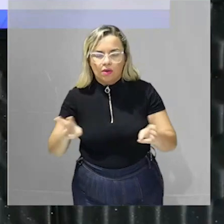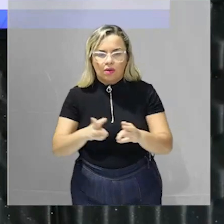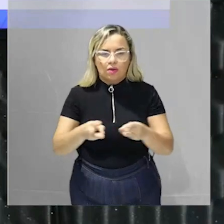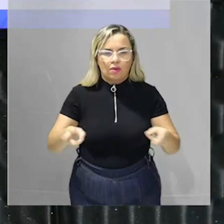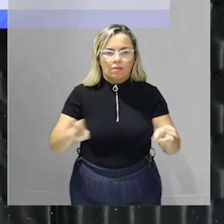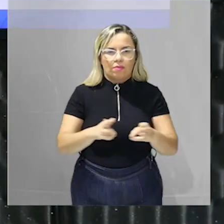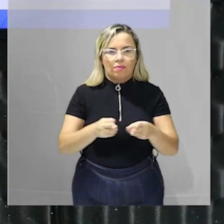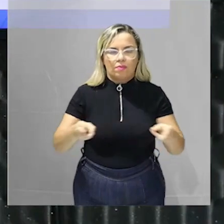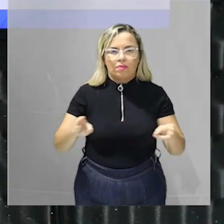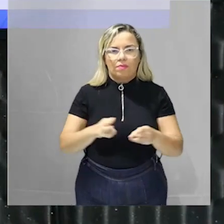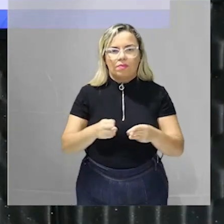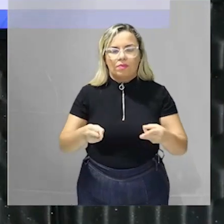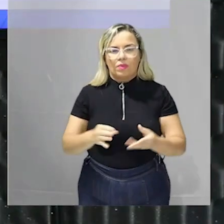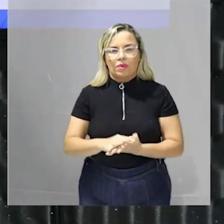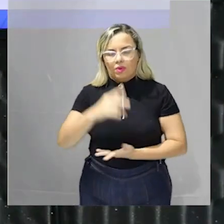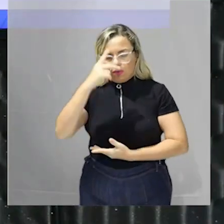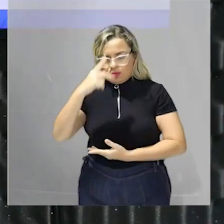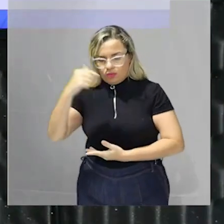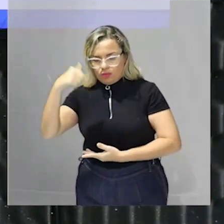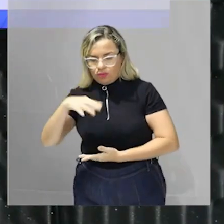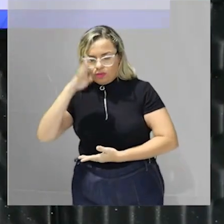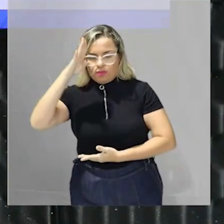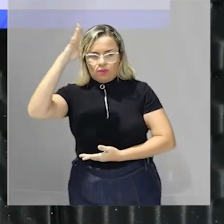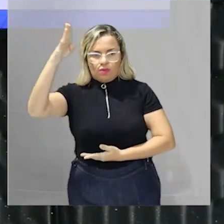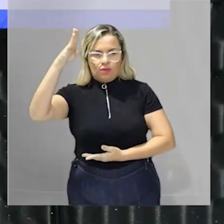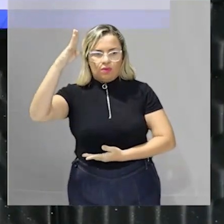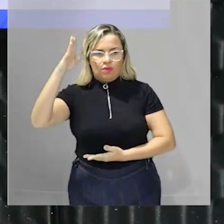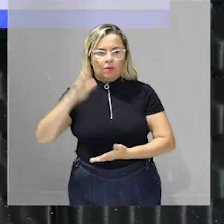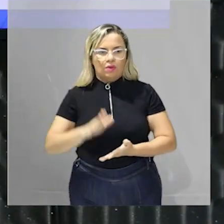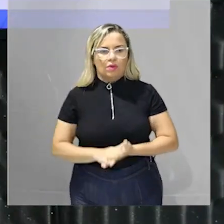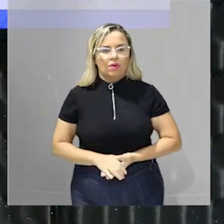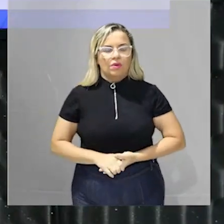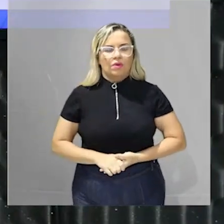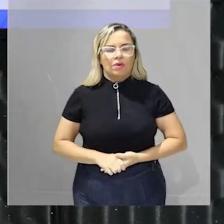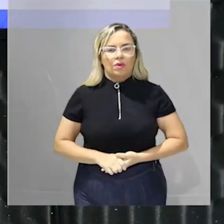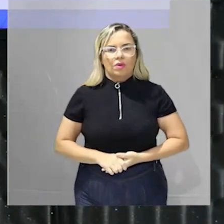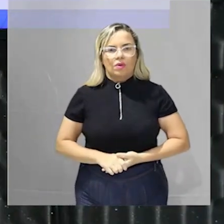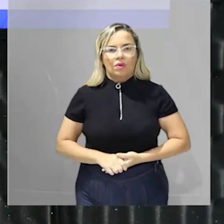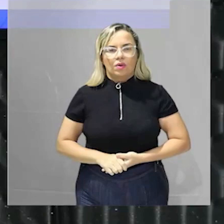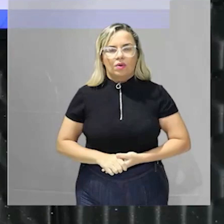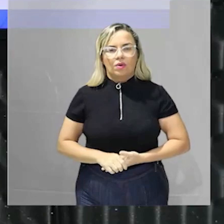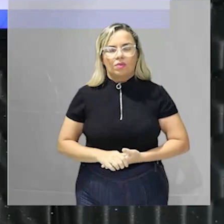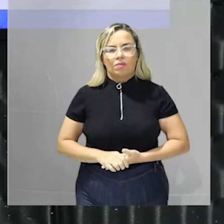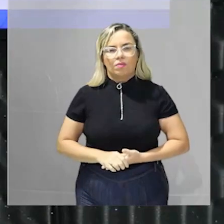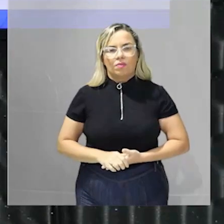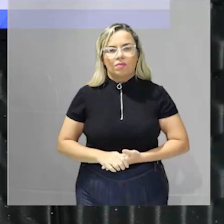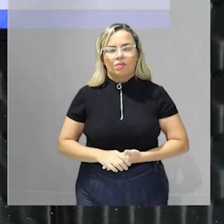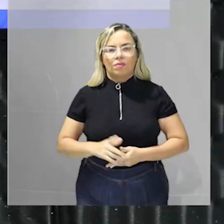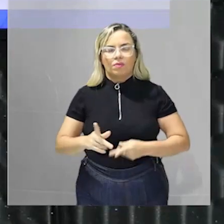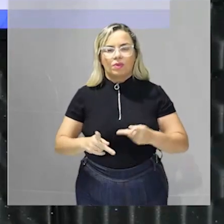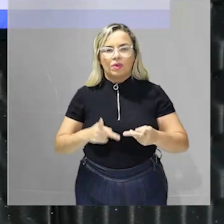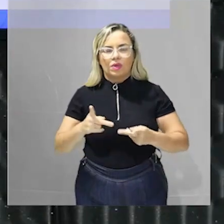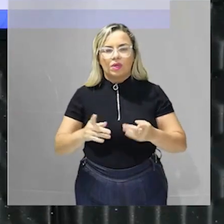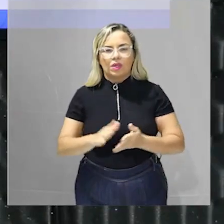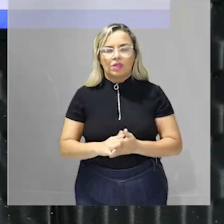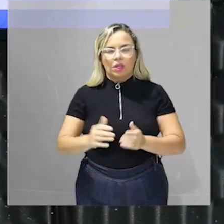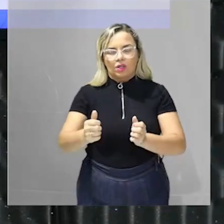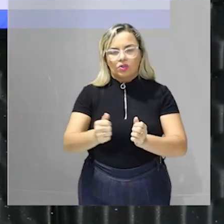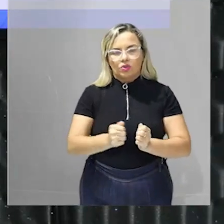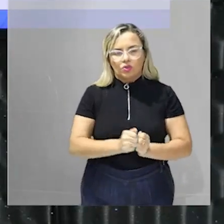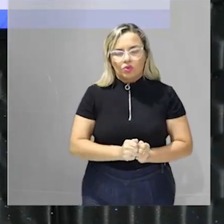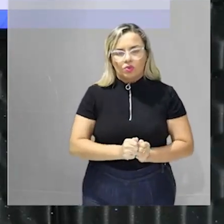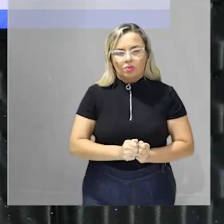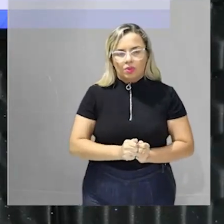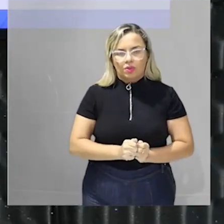uma das personagens principais, que ela fala muito, se estás comigo, estás com uma cantante, né?